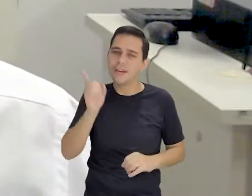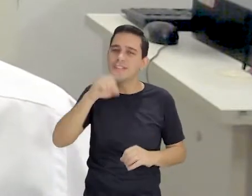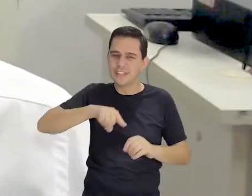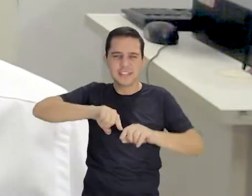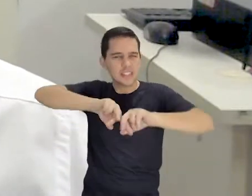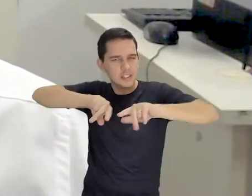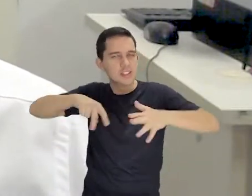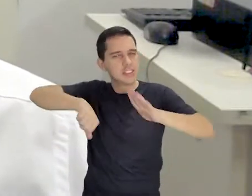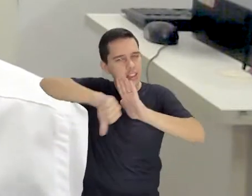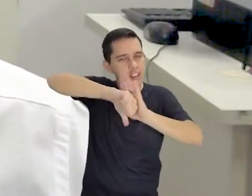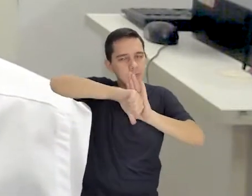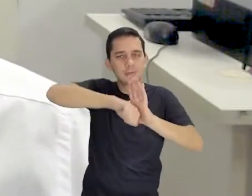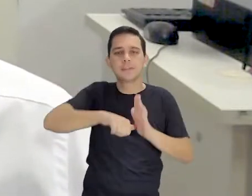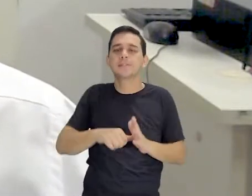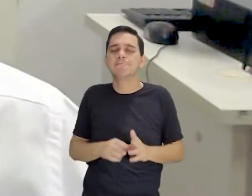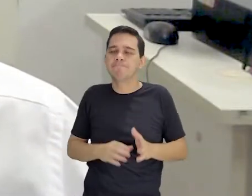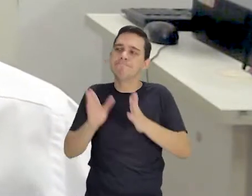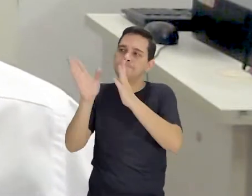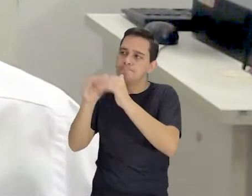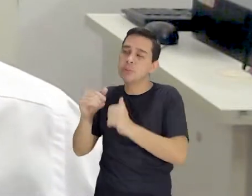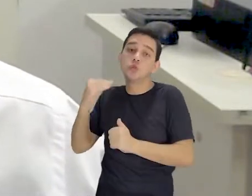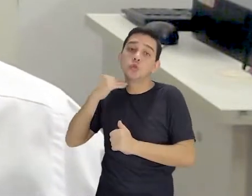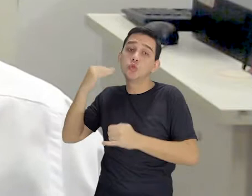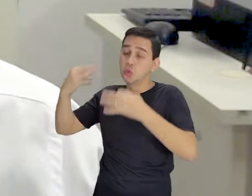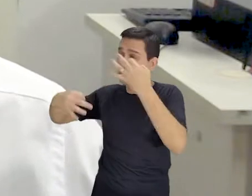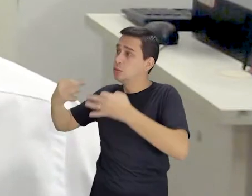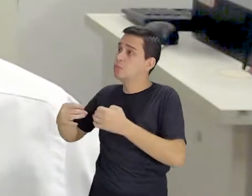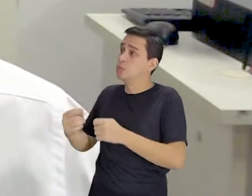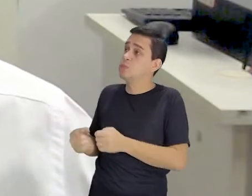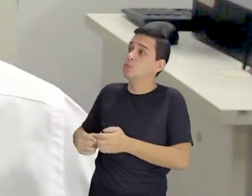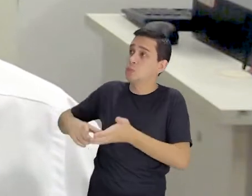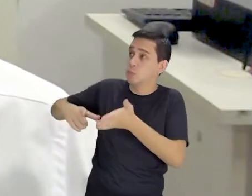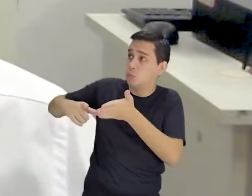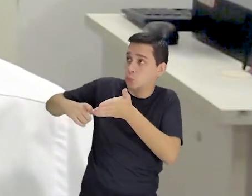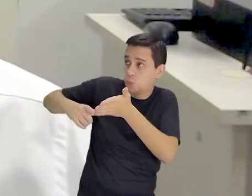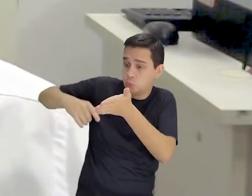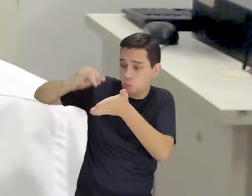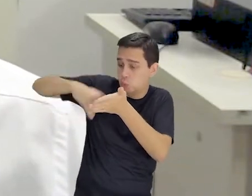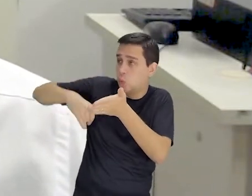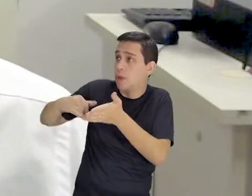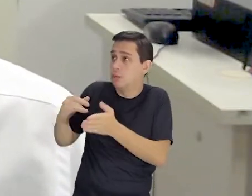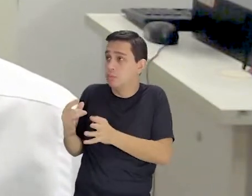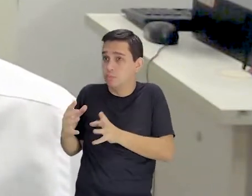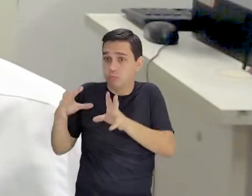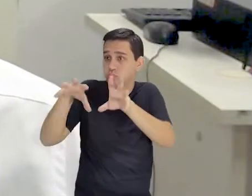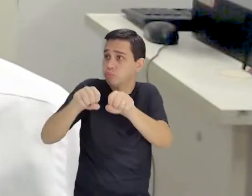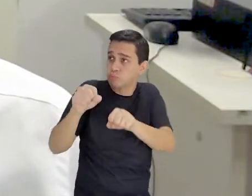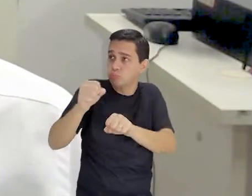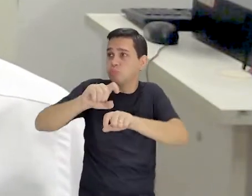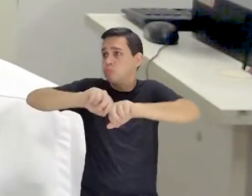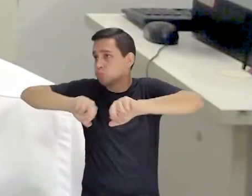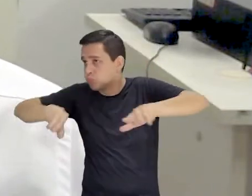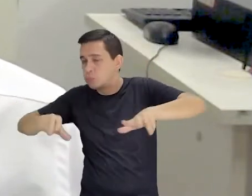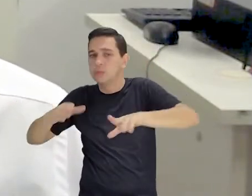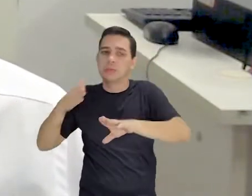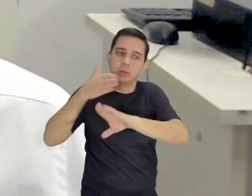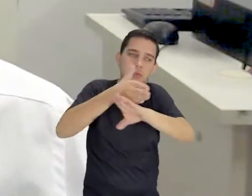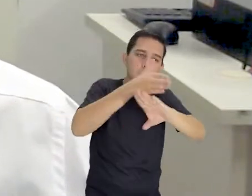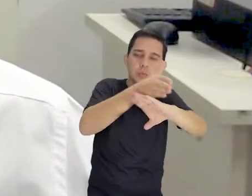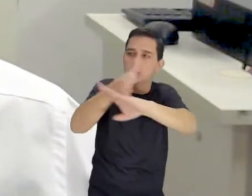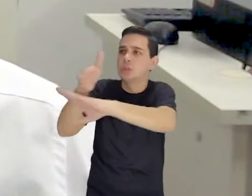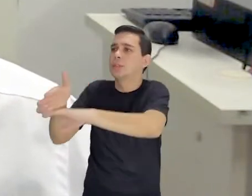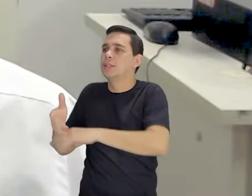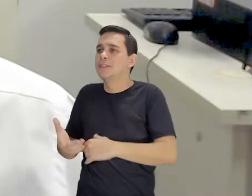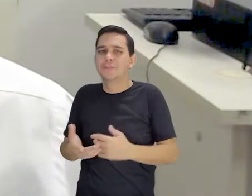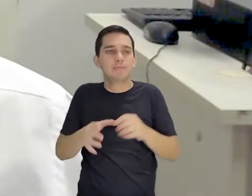cautelar perante a primeira vara especializada de combate ao crime organizado. Foi a partir daí que houve a deflagração da